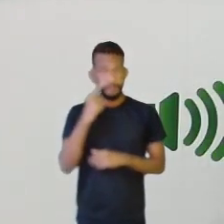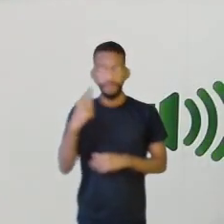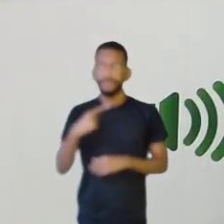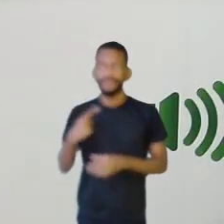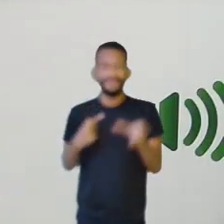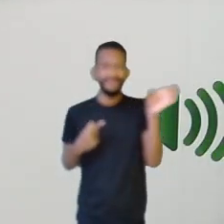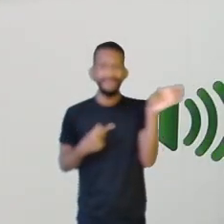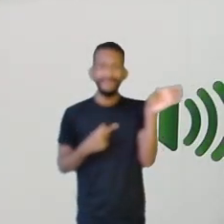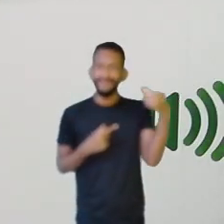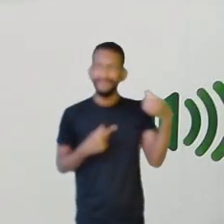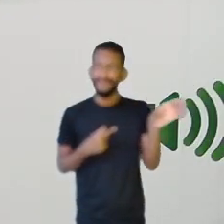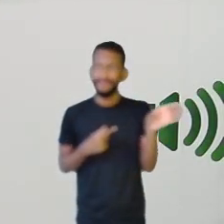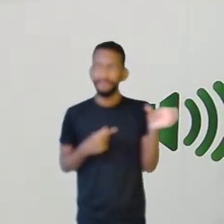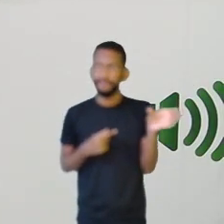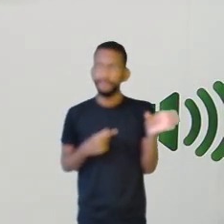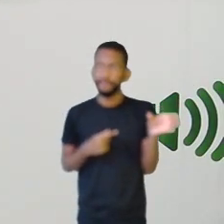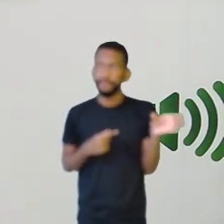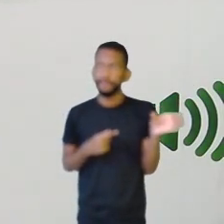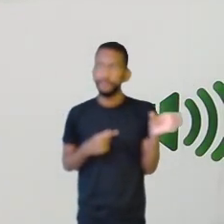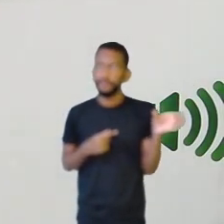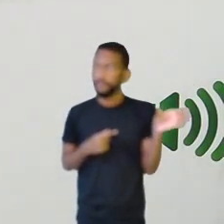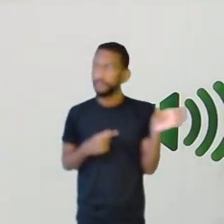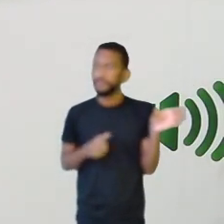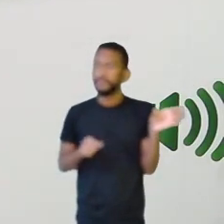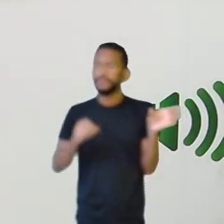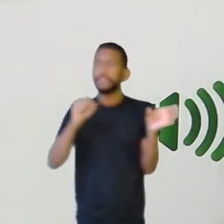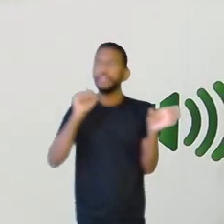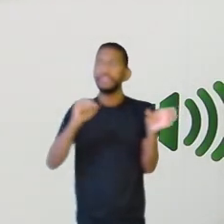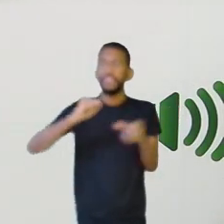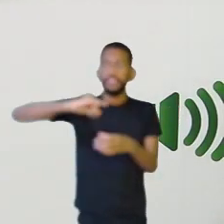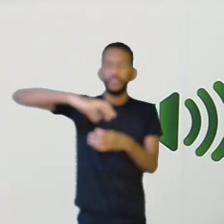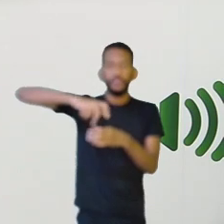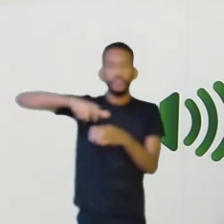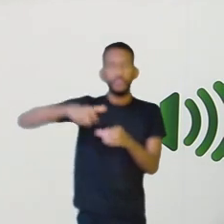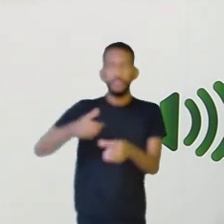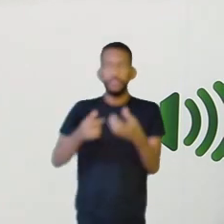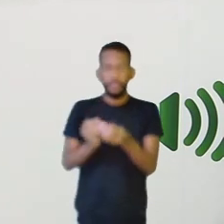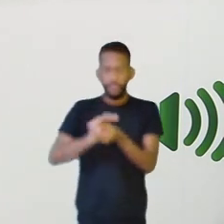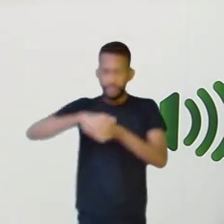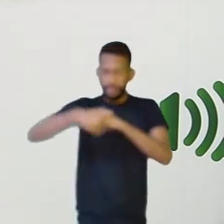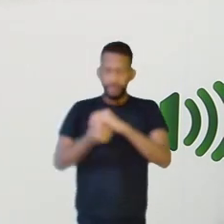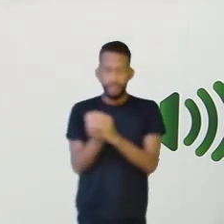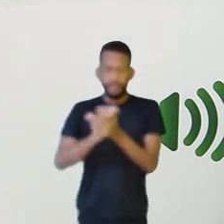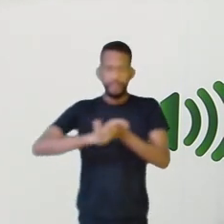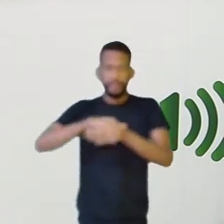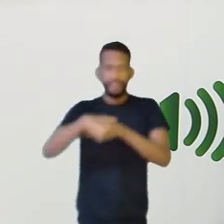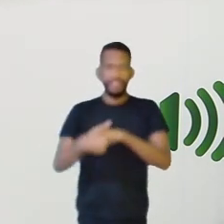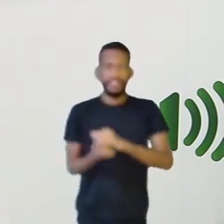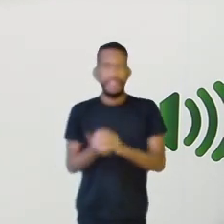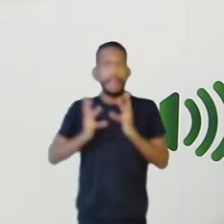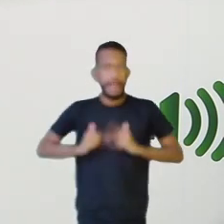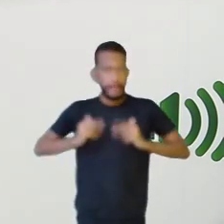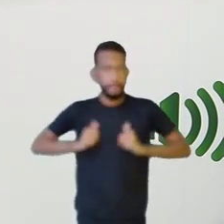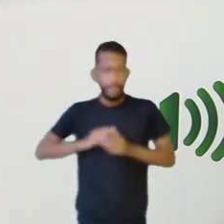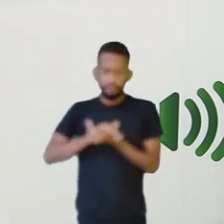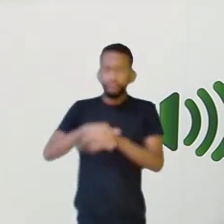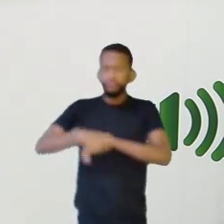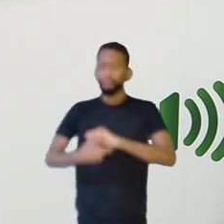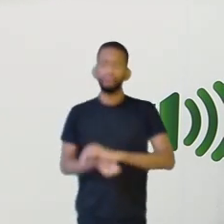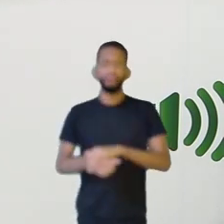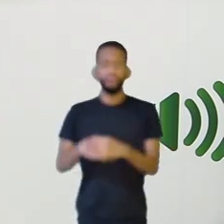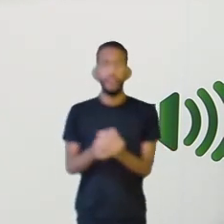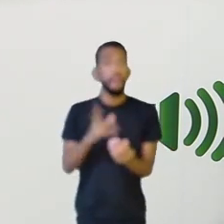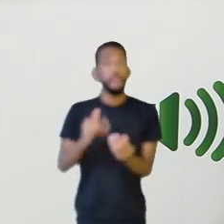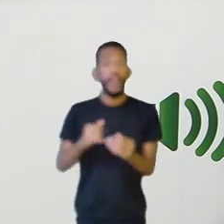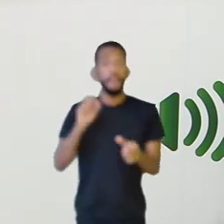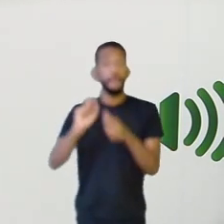ó. E aí eu pergunto, se eu abrir ela aqui e passar o álcool na minha mão, limpar aqui as mãos,